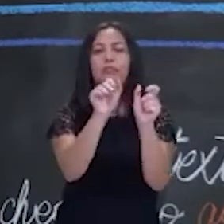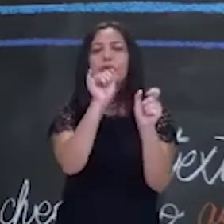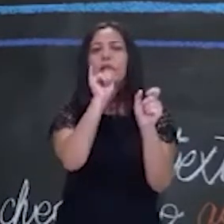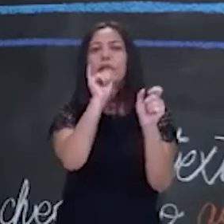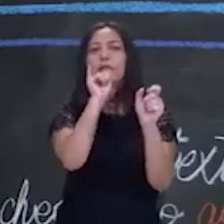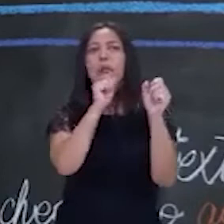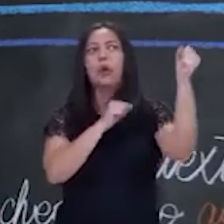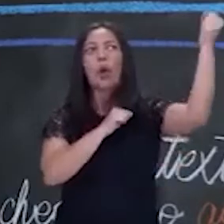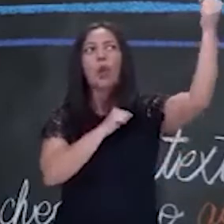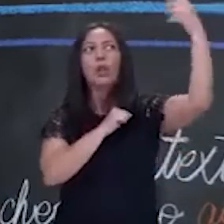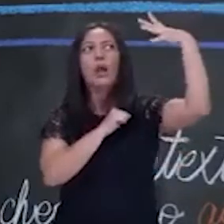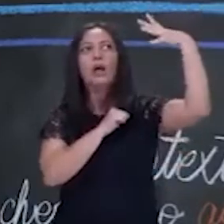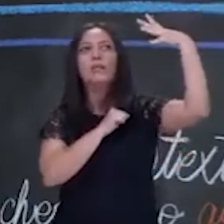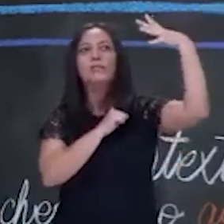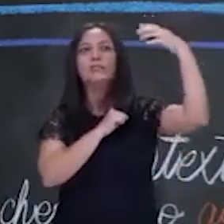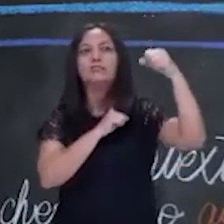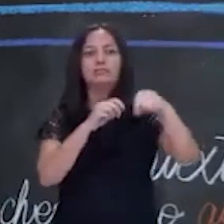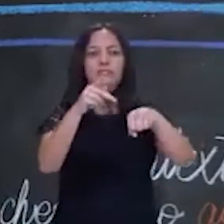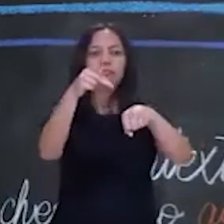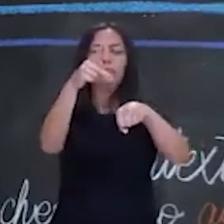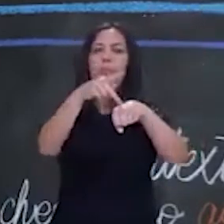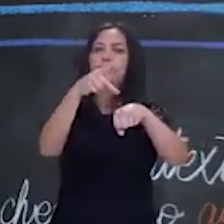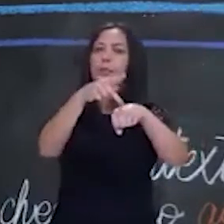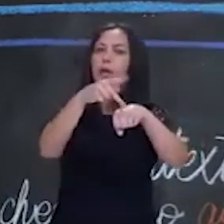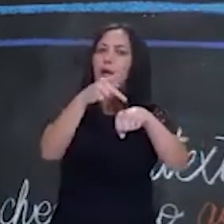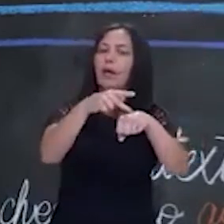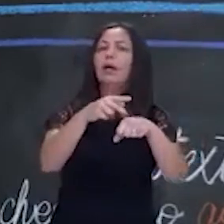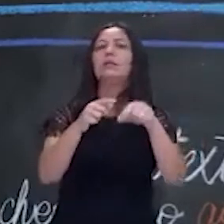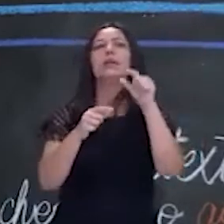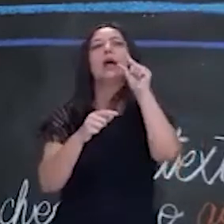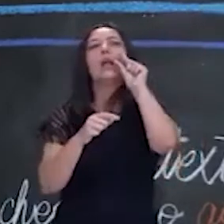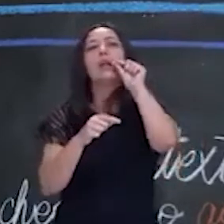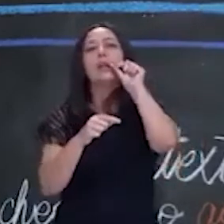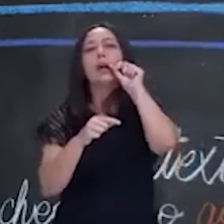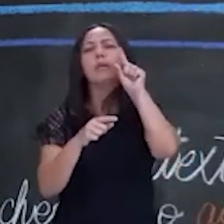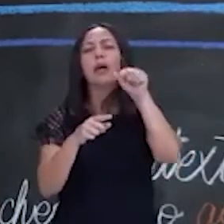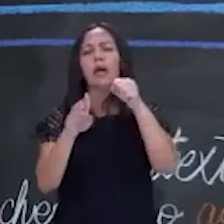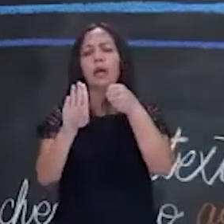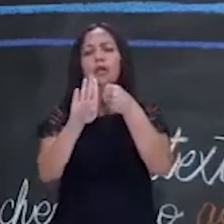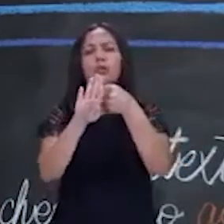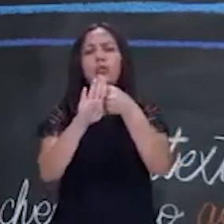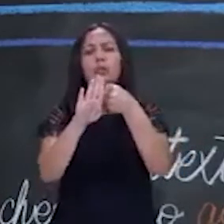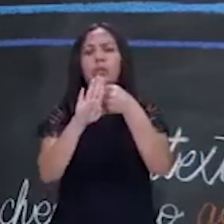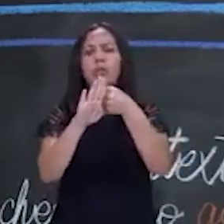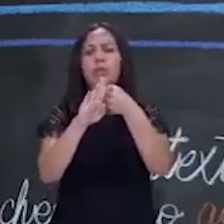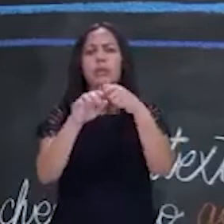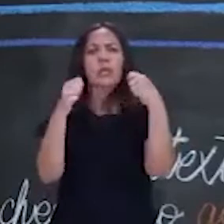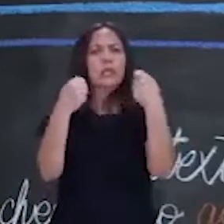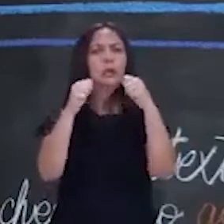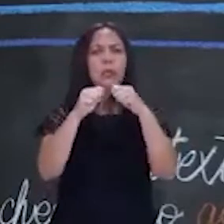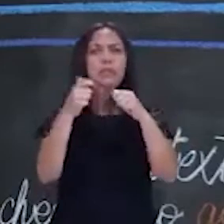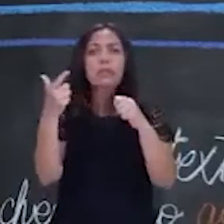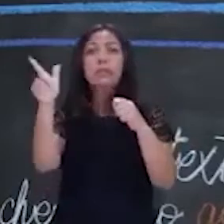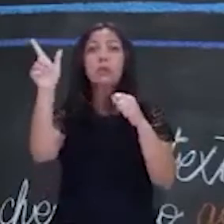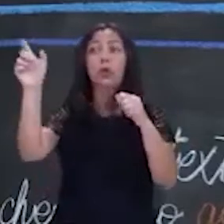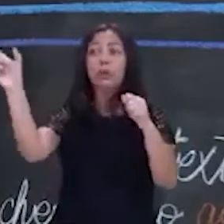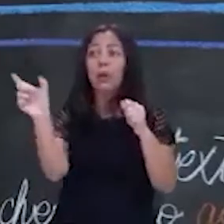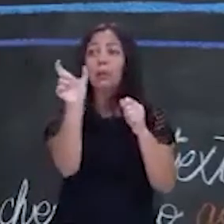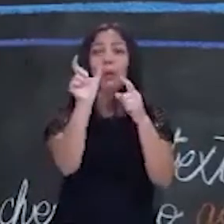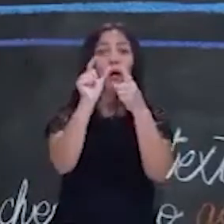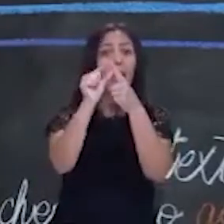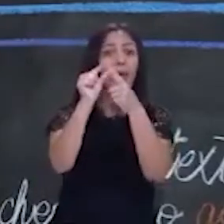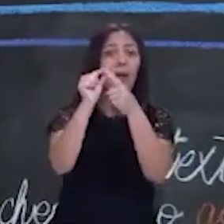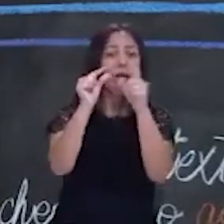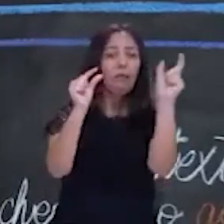substantivo lápis, esses substantivos eles têm existência própria, eles não dependem de outros para existir. Agora, se eu uso, por exemplo, o